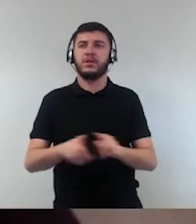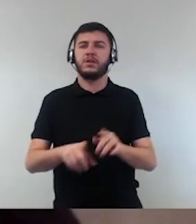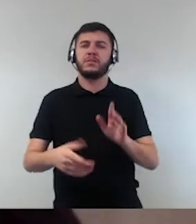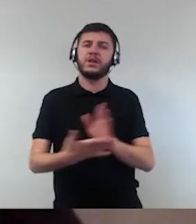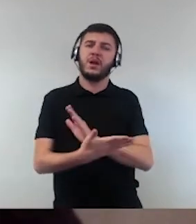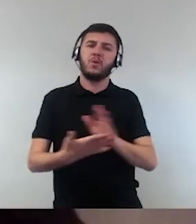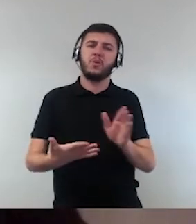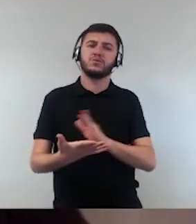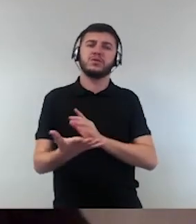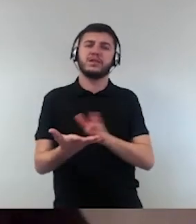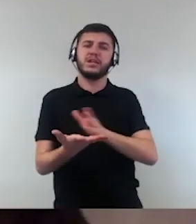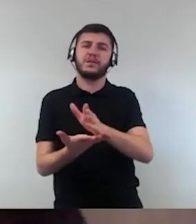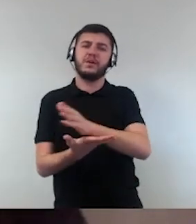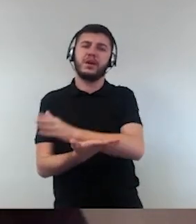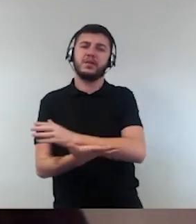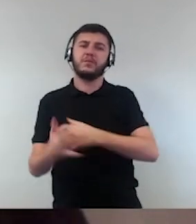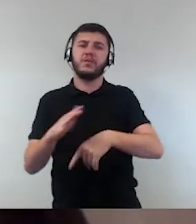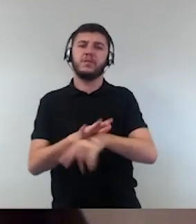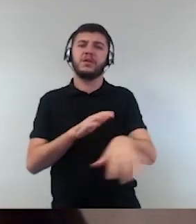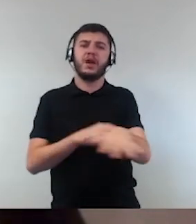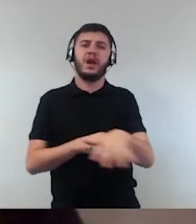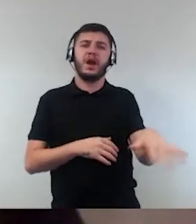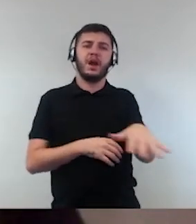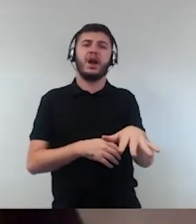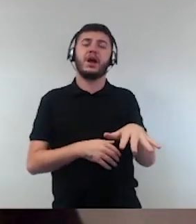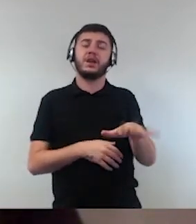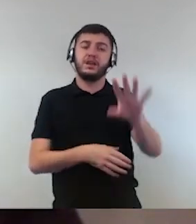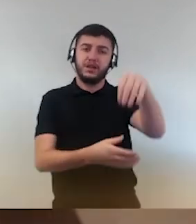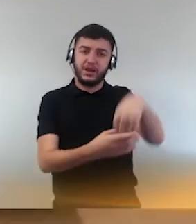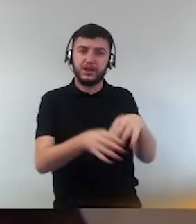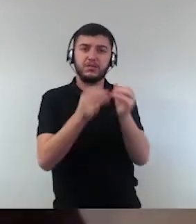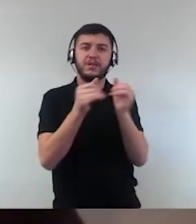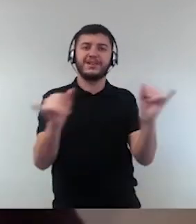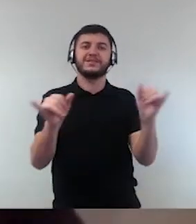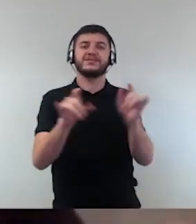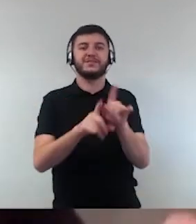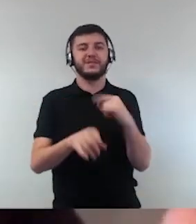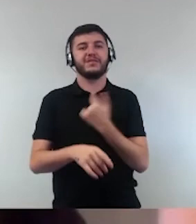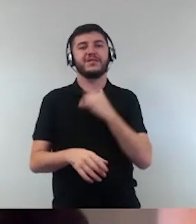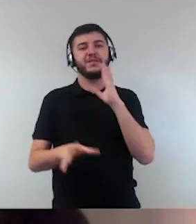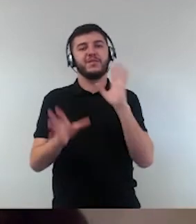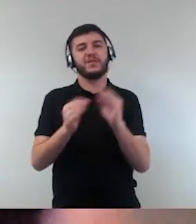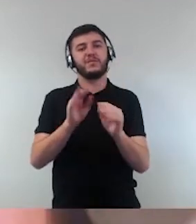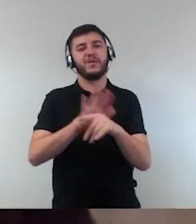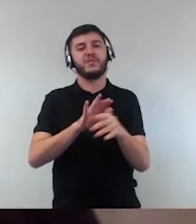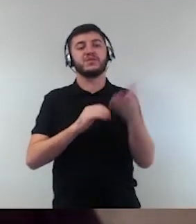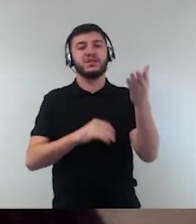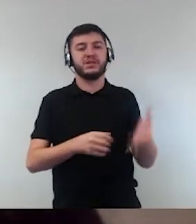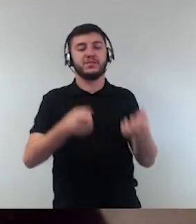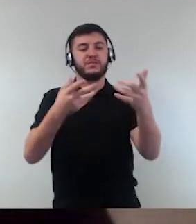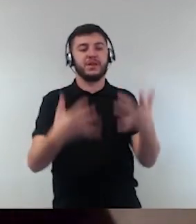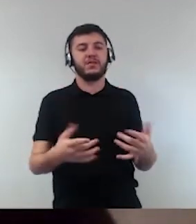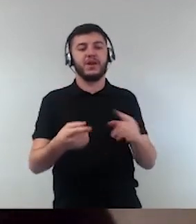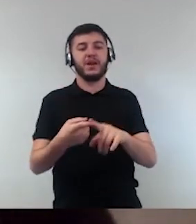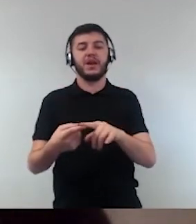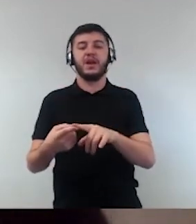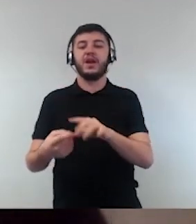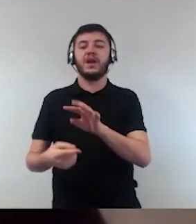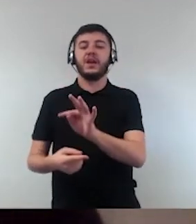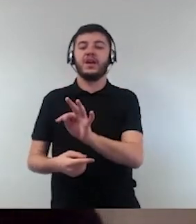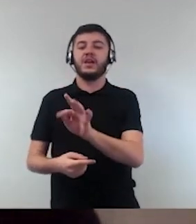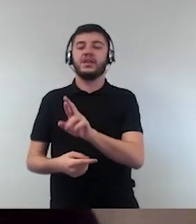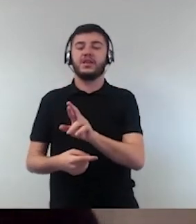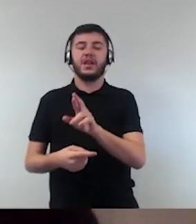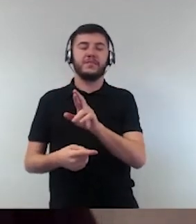segmentos do setor elétrico, né? Então, como o doutor Yuri muito bem colocou, o CEP é formado por transmissão, geração, distribuição e